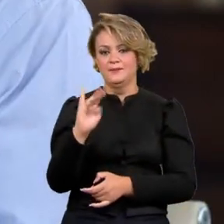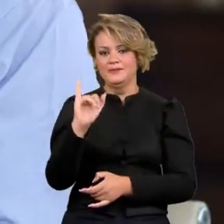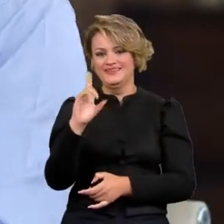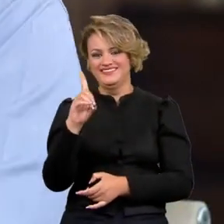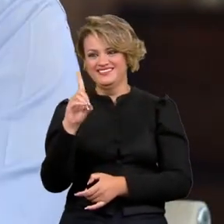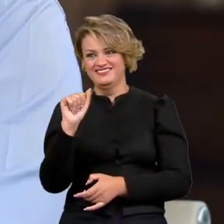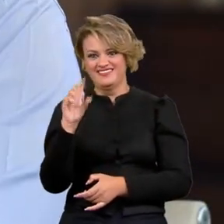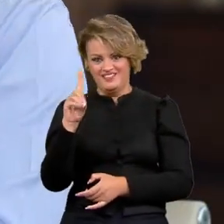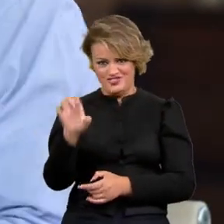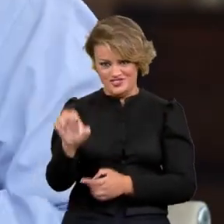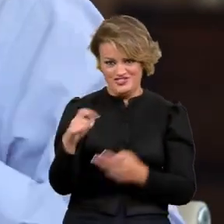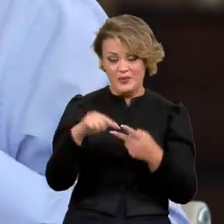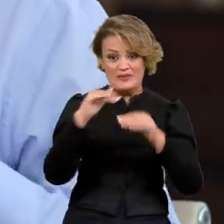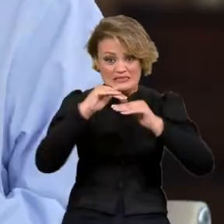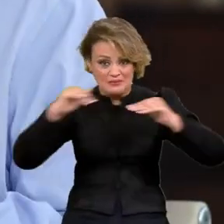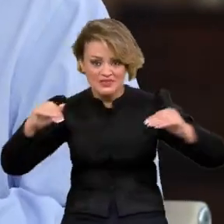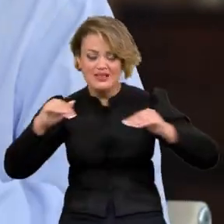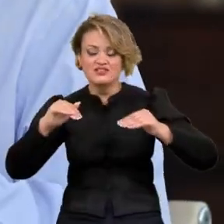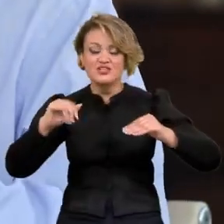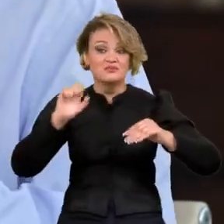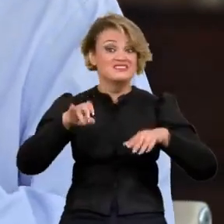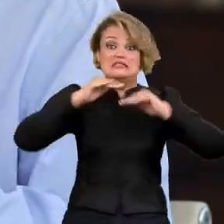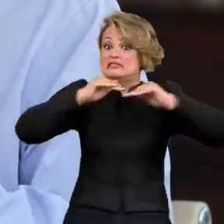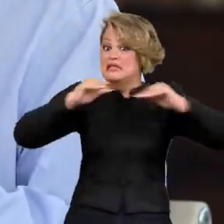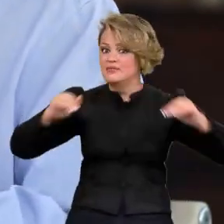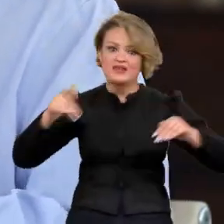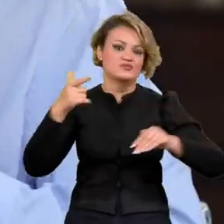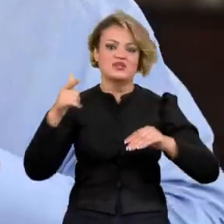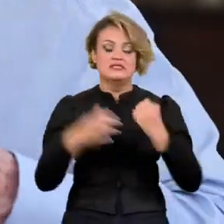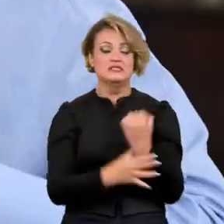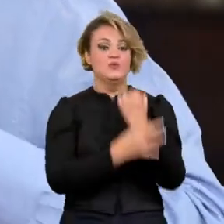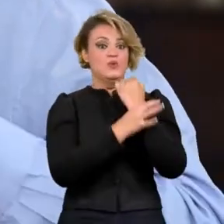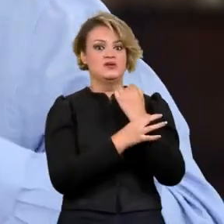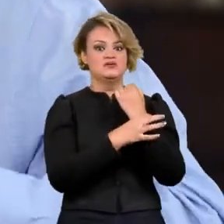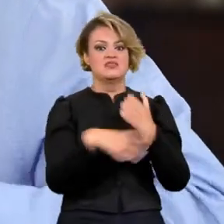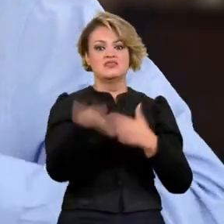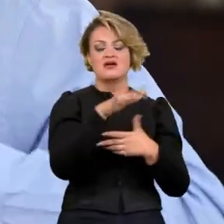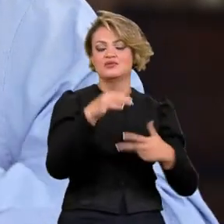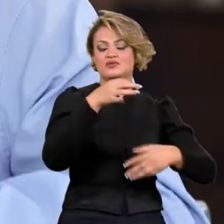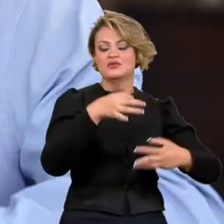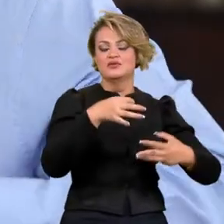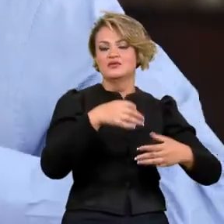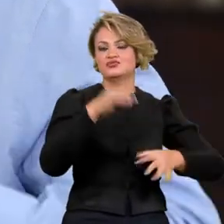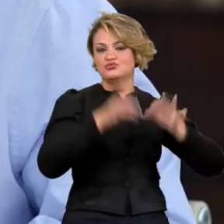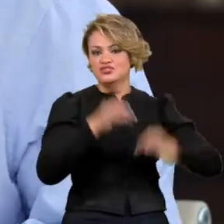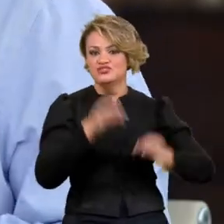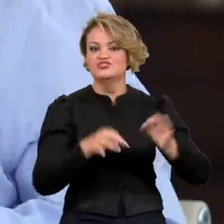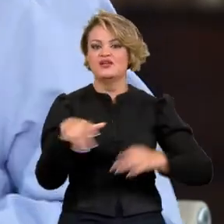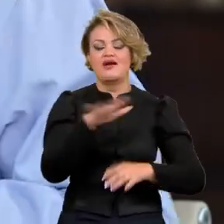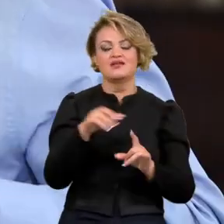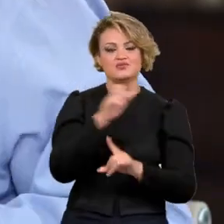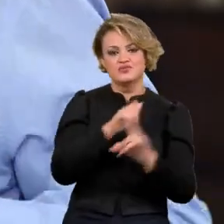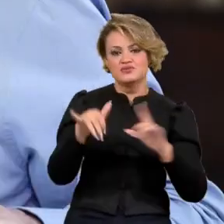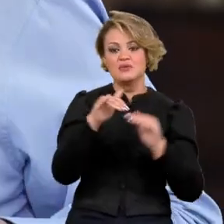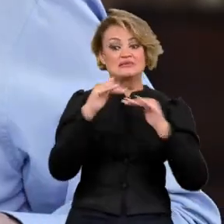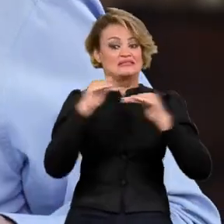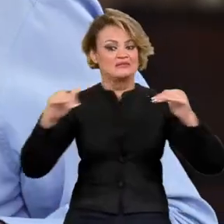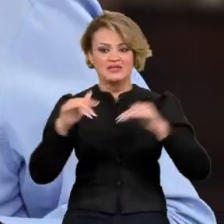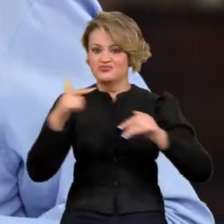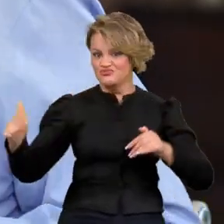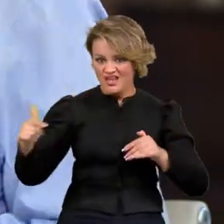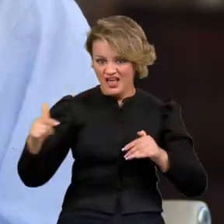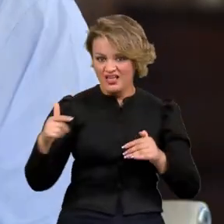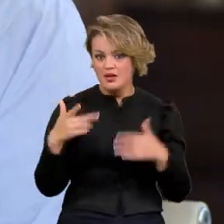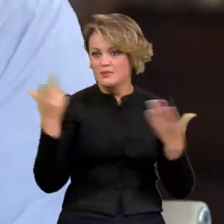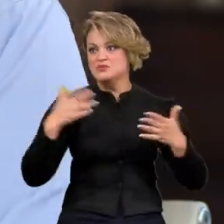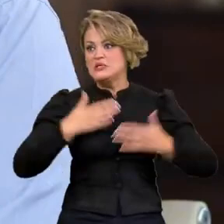se você não tiver segurança jurídica e não tiver Segurança Social de que as pessoas estão tranquilas acreditando as coisas